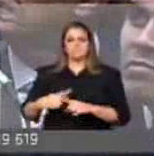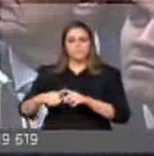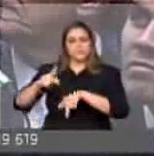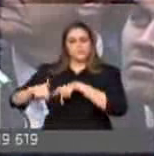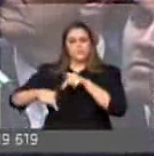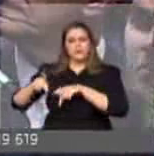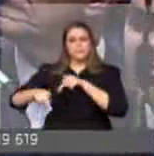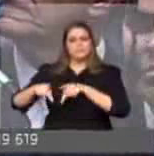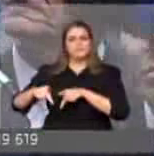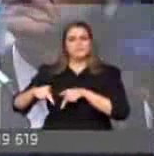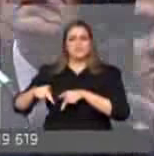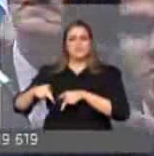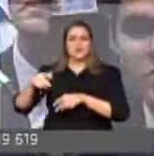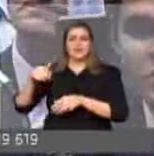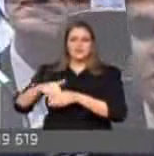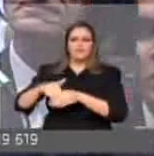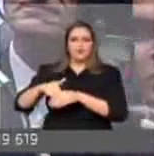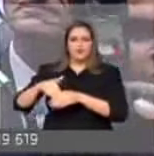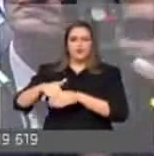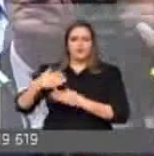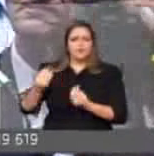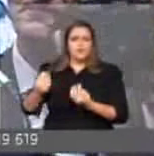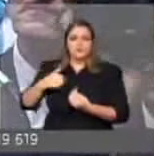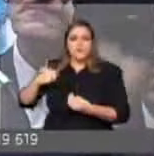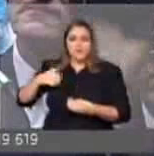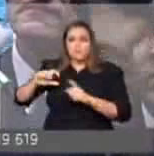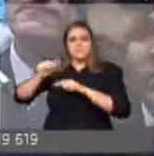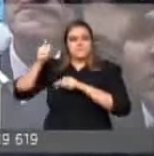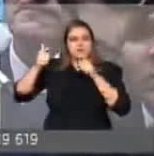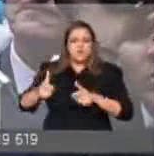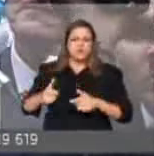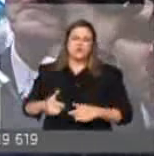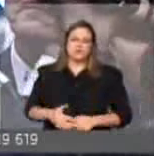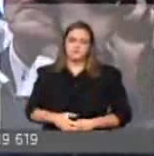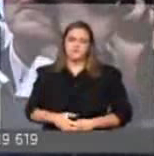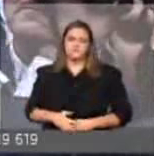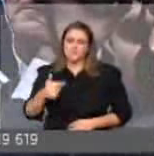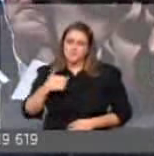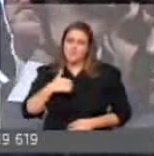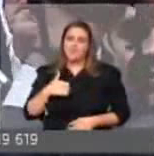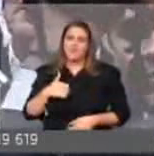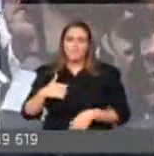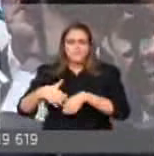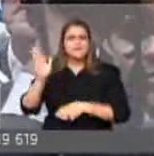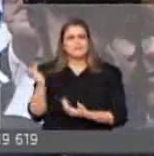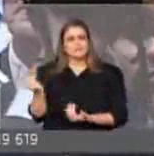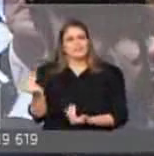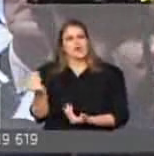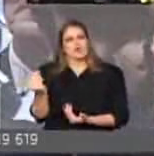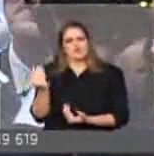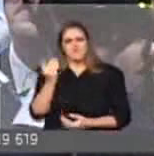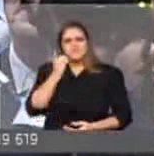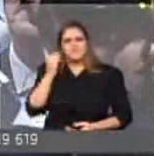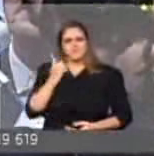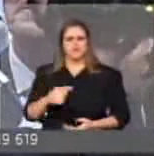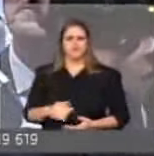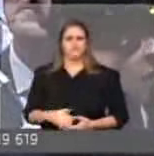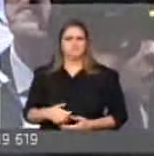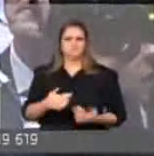daquele estado. Sabia da minha responsabilidade também por ser o deputado mais jovem. E